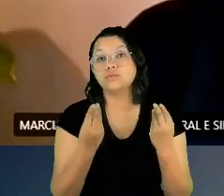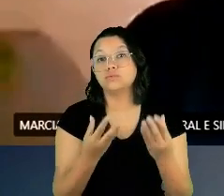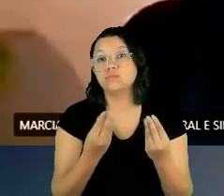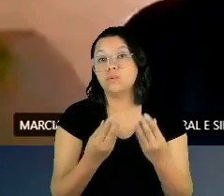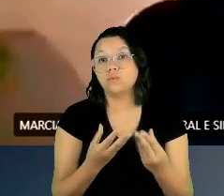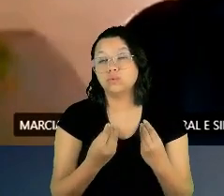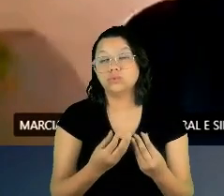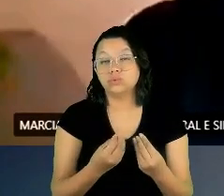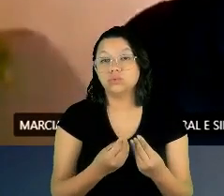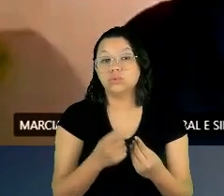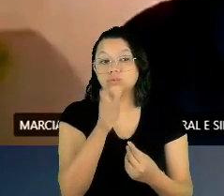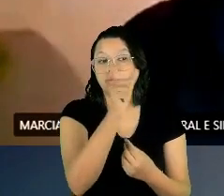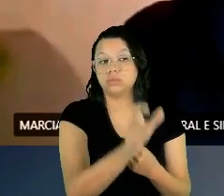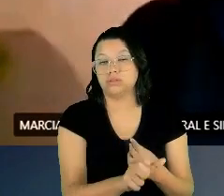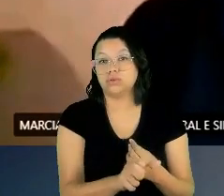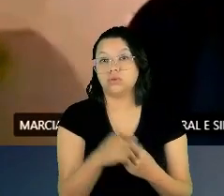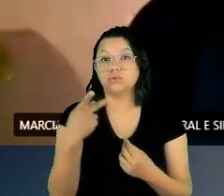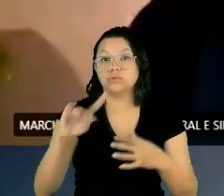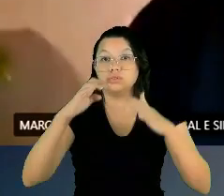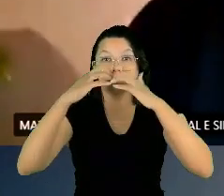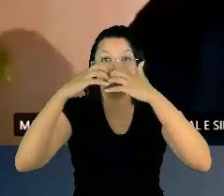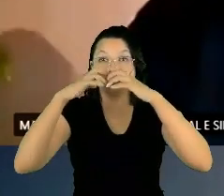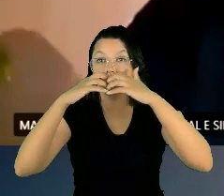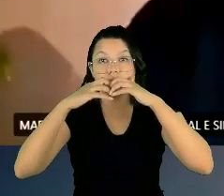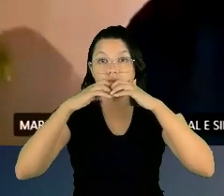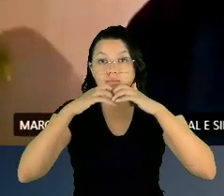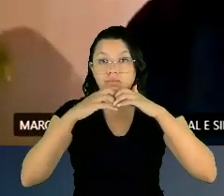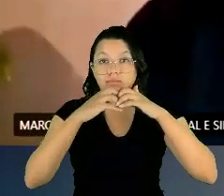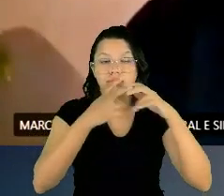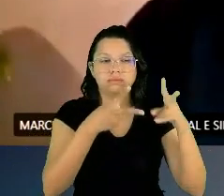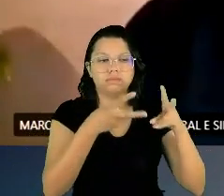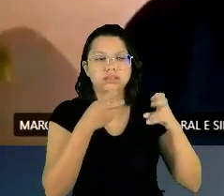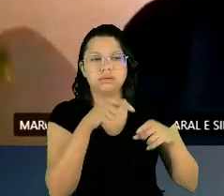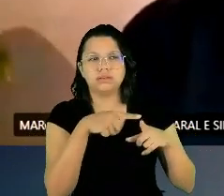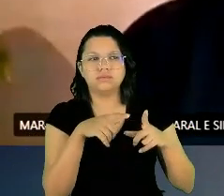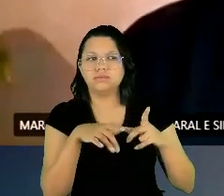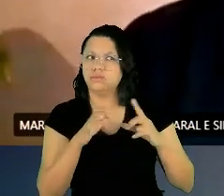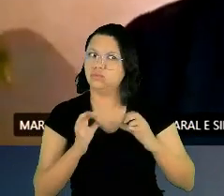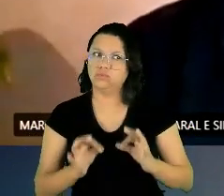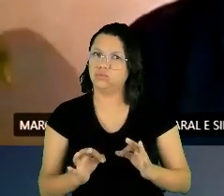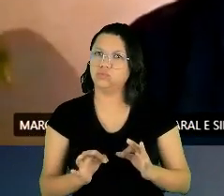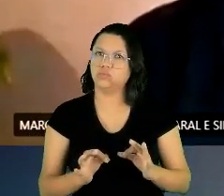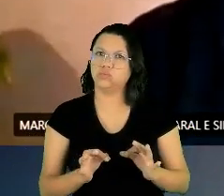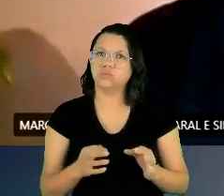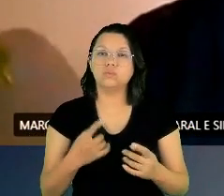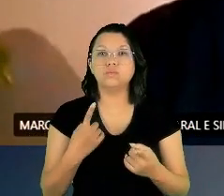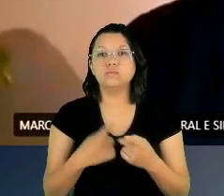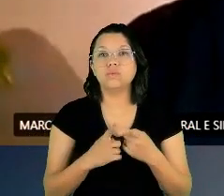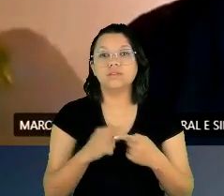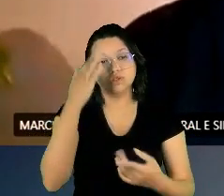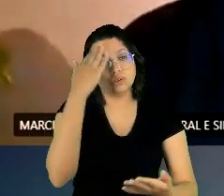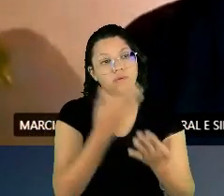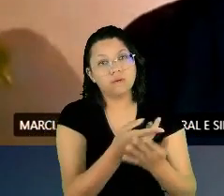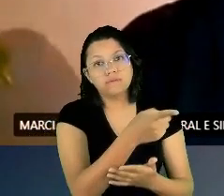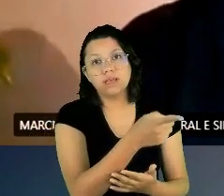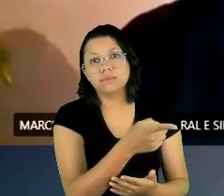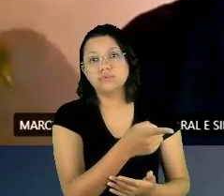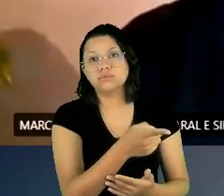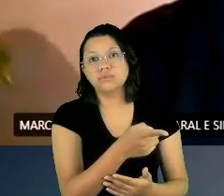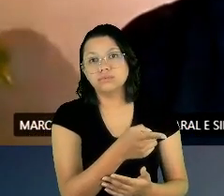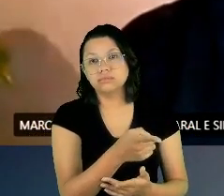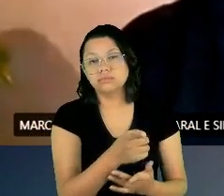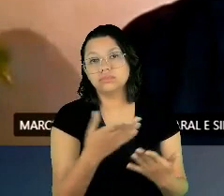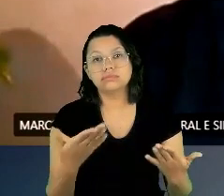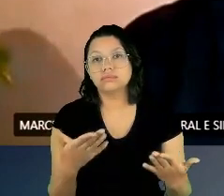e essa cegueira não é psicológica, é neurológica. O seu cérebro não processa aquilo como sendo injusto, porque você confia